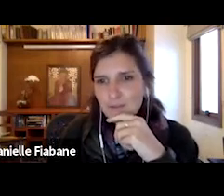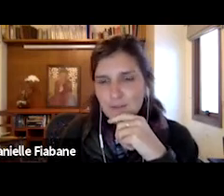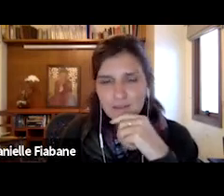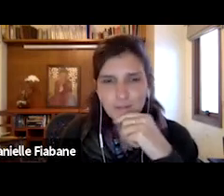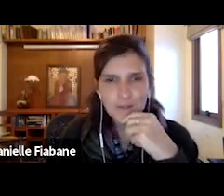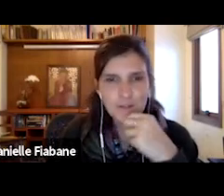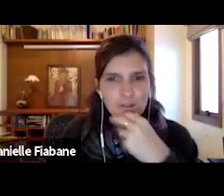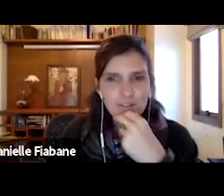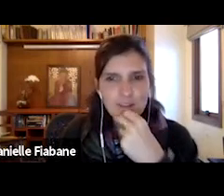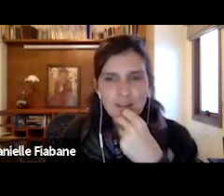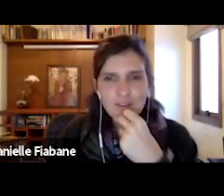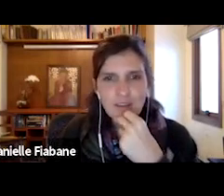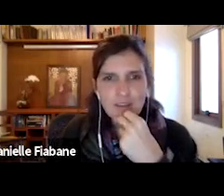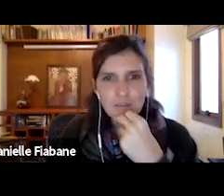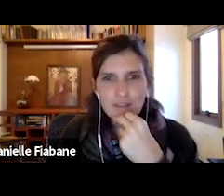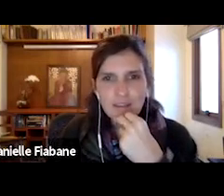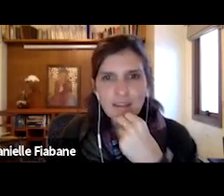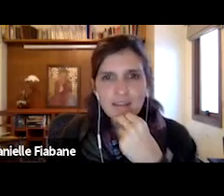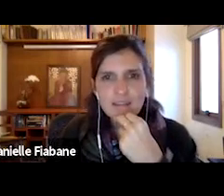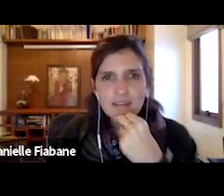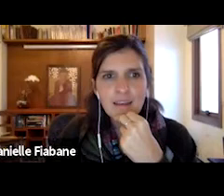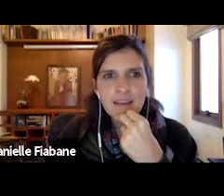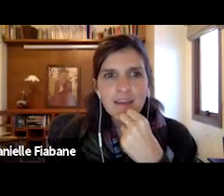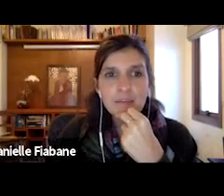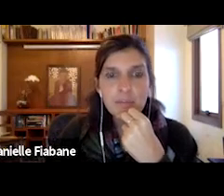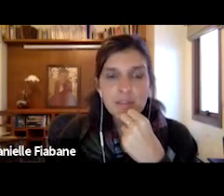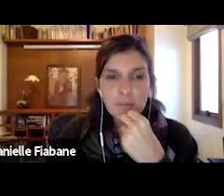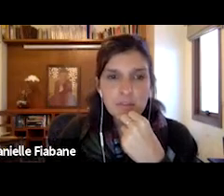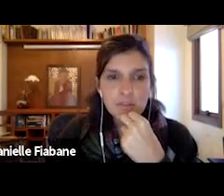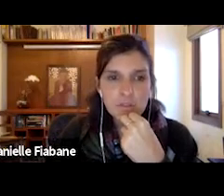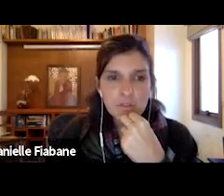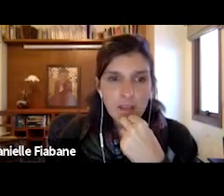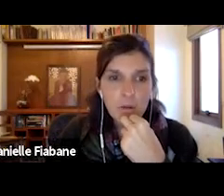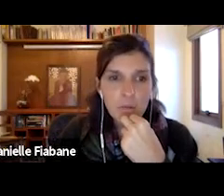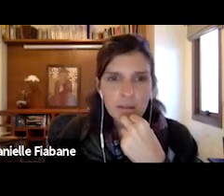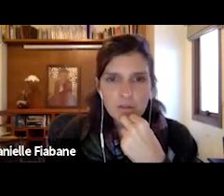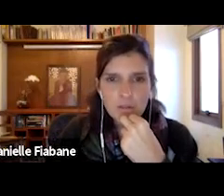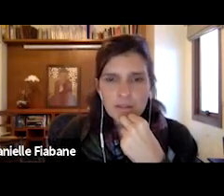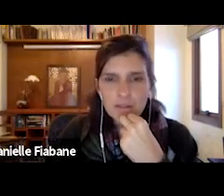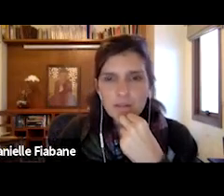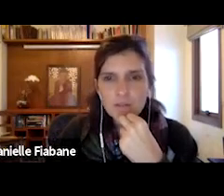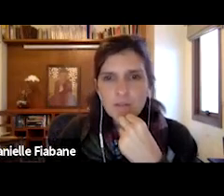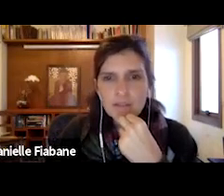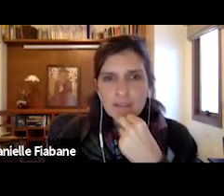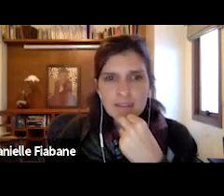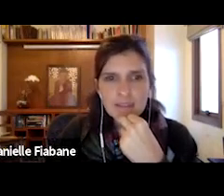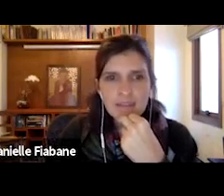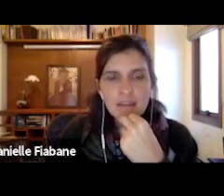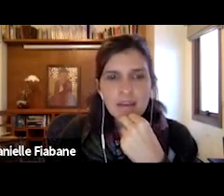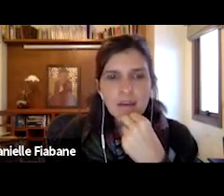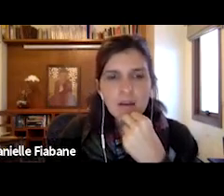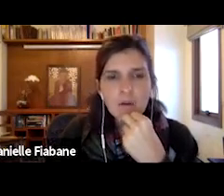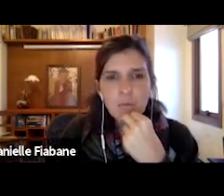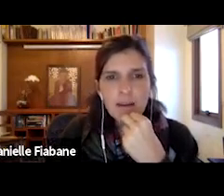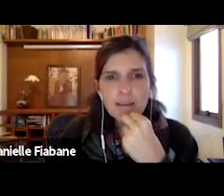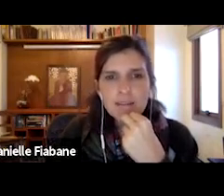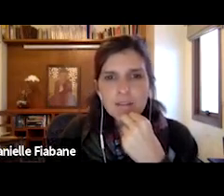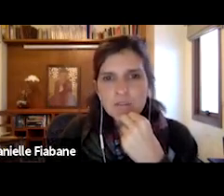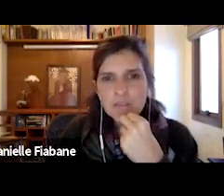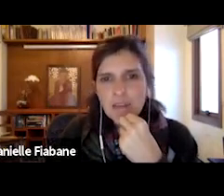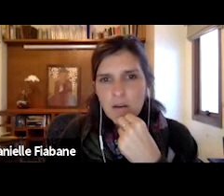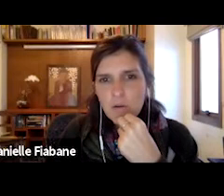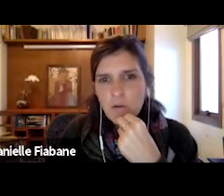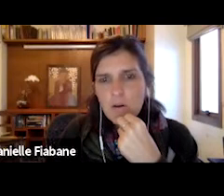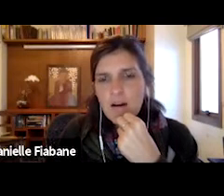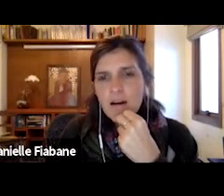precisamos de educação para generosidade em cada uma delas. E principalmente a gente tem recomendações. Elas estão organizadas aqui com base, a